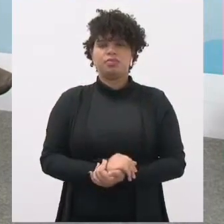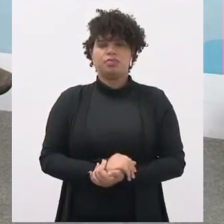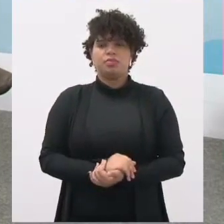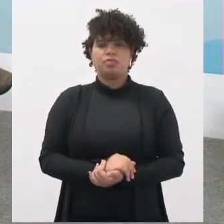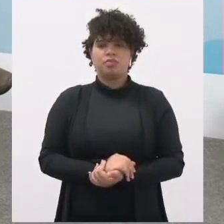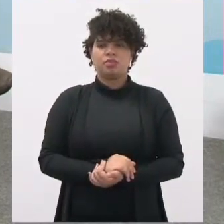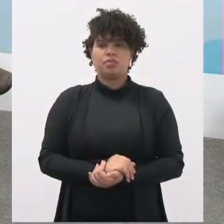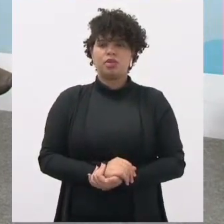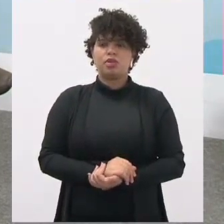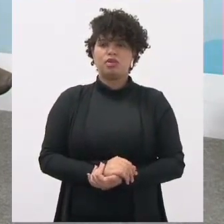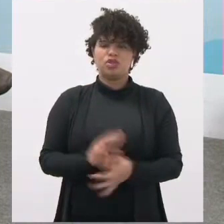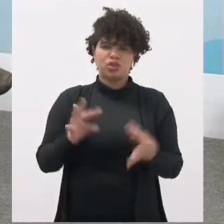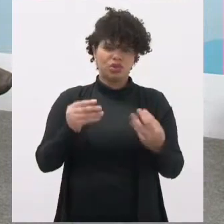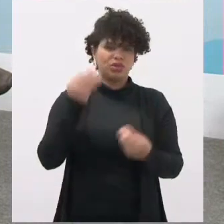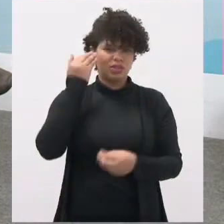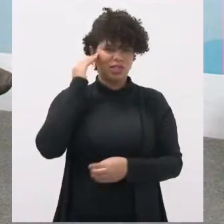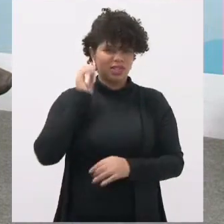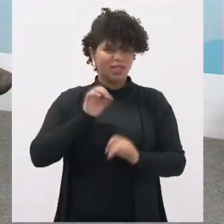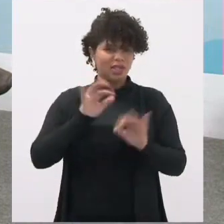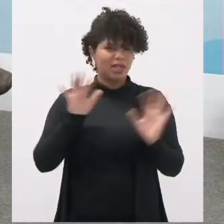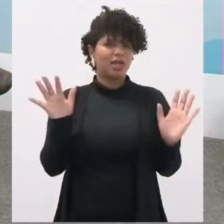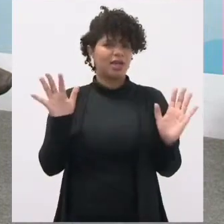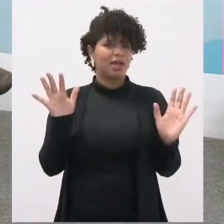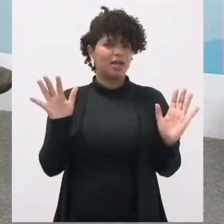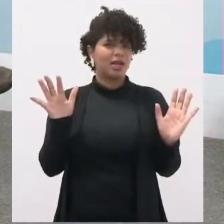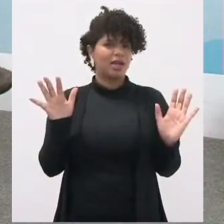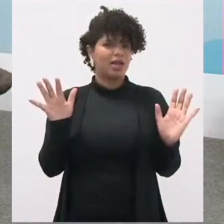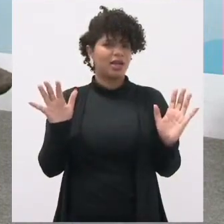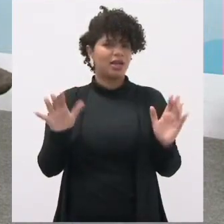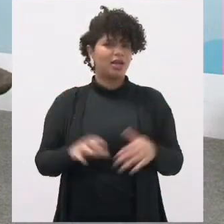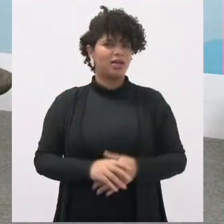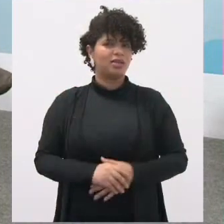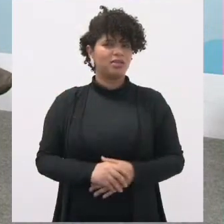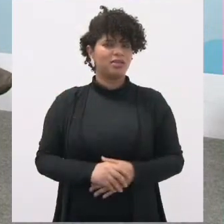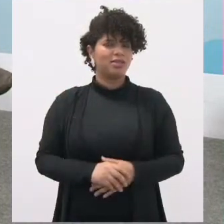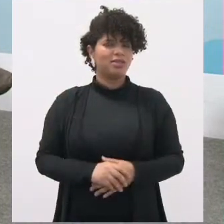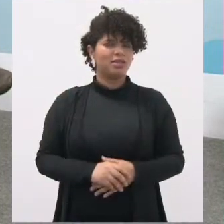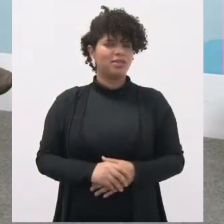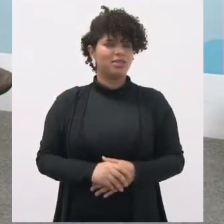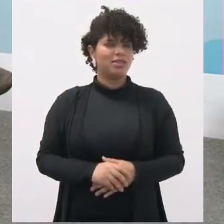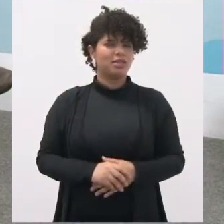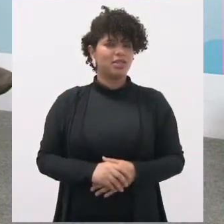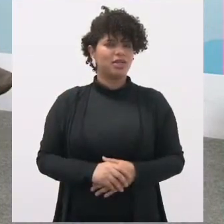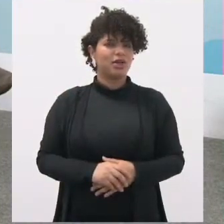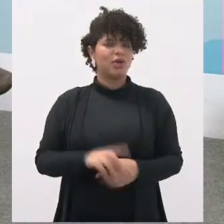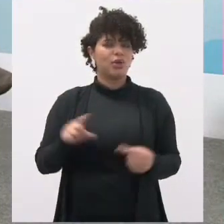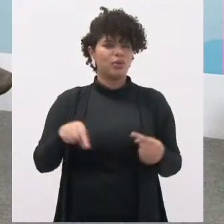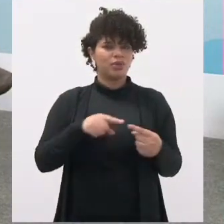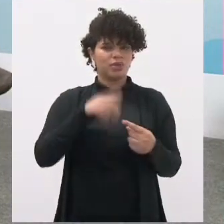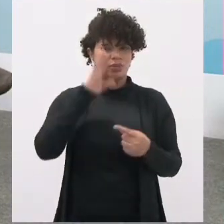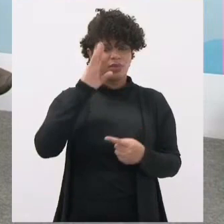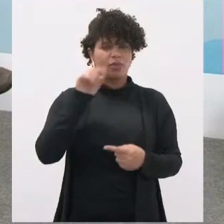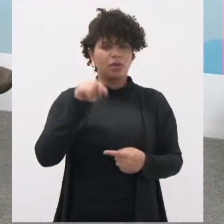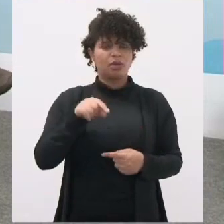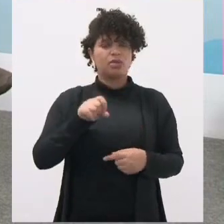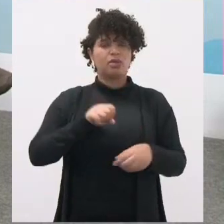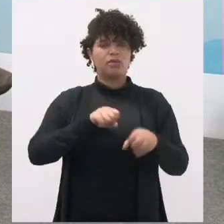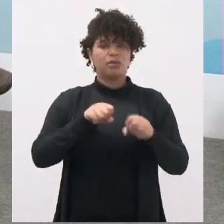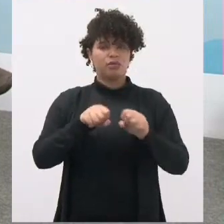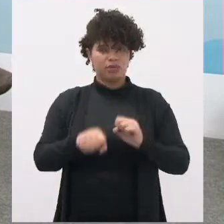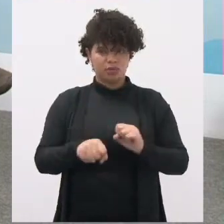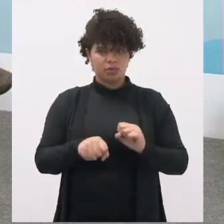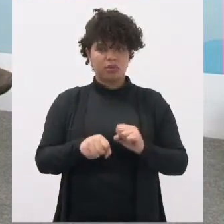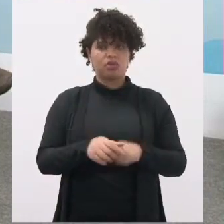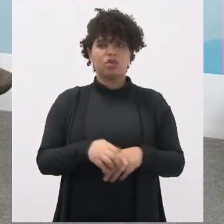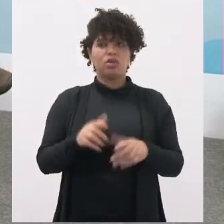Será que ficou claro para os nossos colegas professores, né, que o nosso objetivo aqui das formações é exatamente